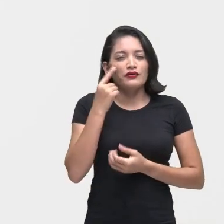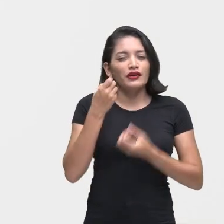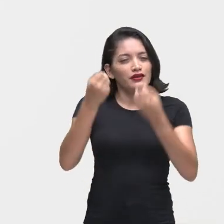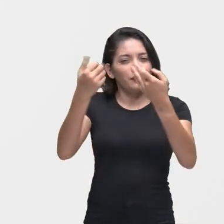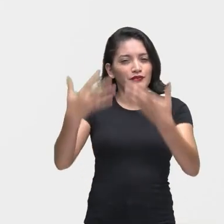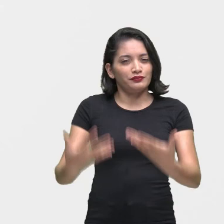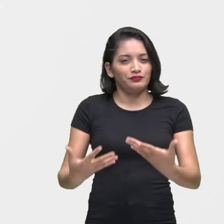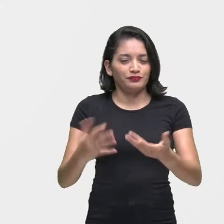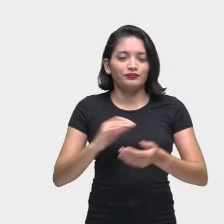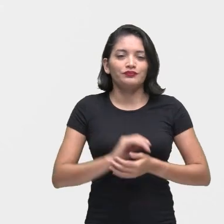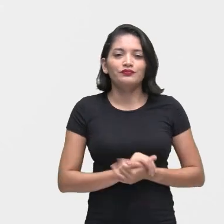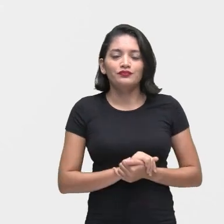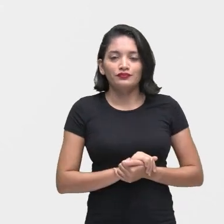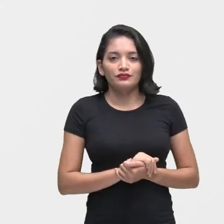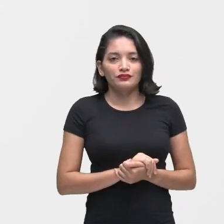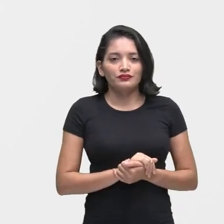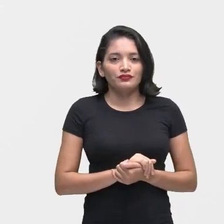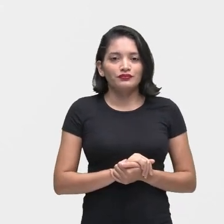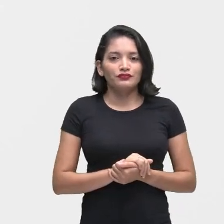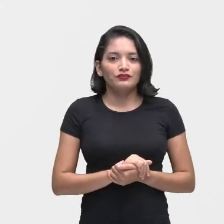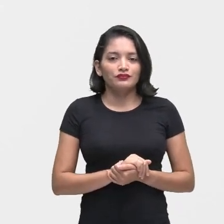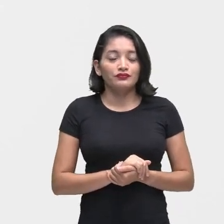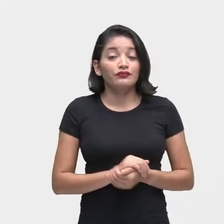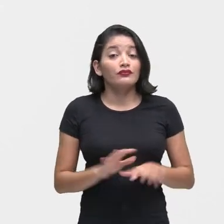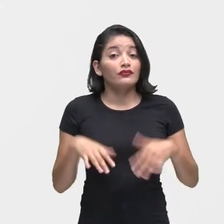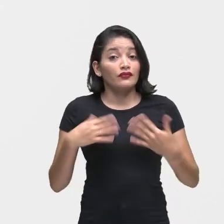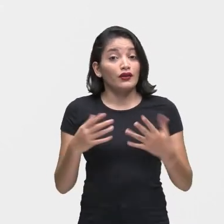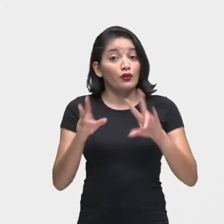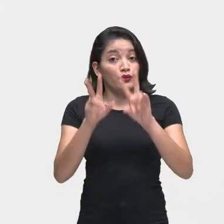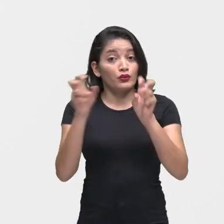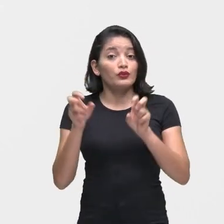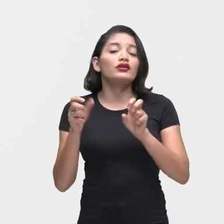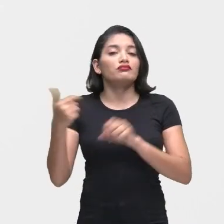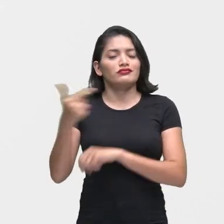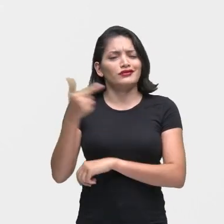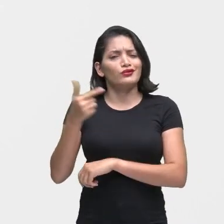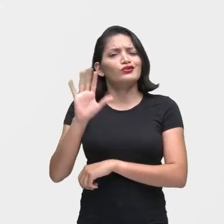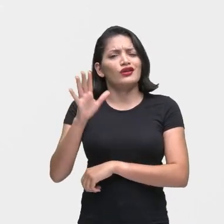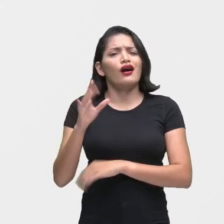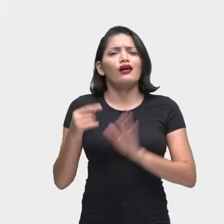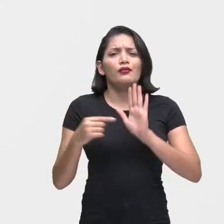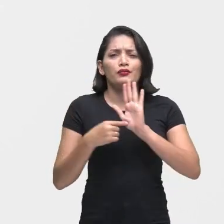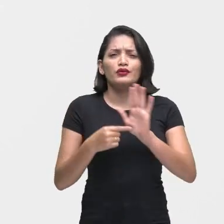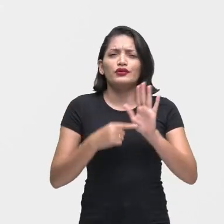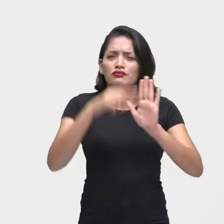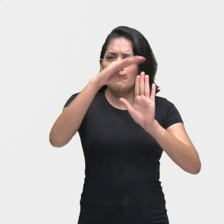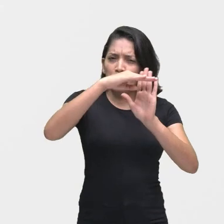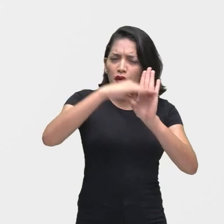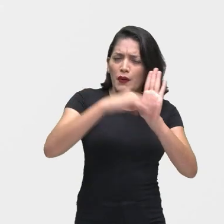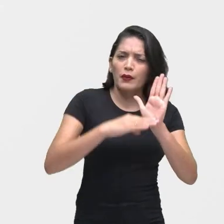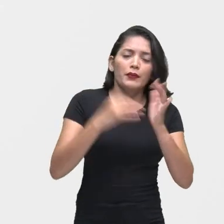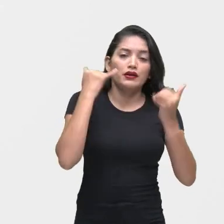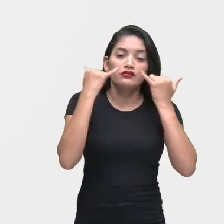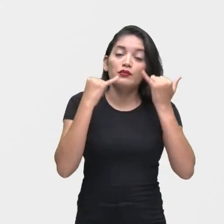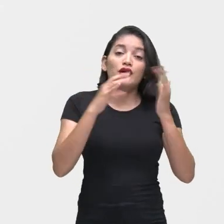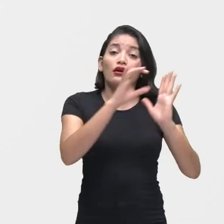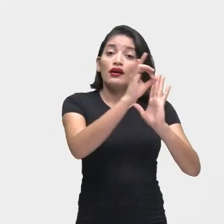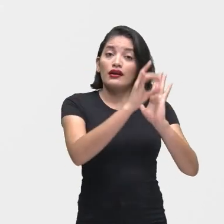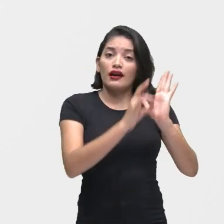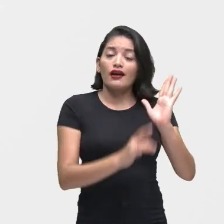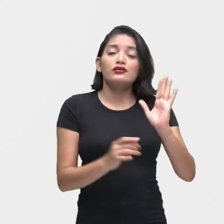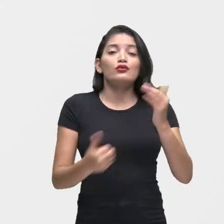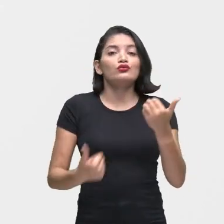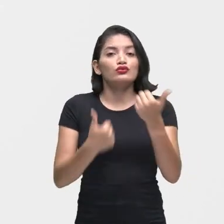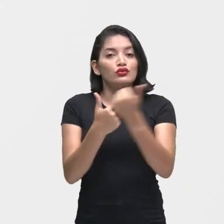comentário bom então sobre o nosso profyle como foi indicado na lista com as informações cada uma delas deve ser